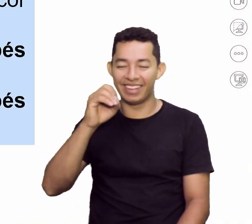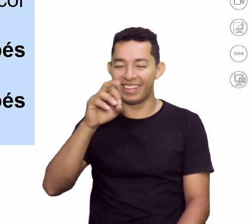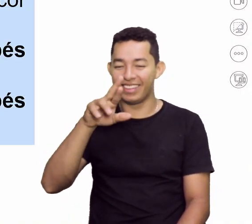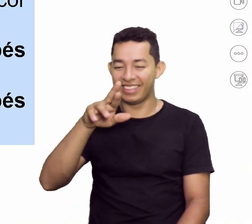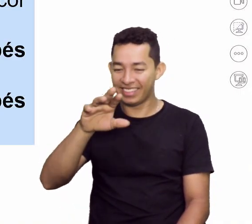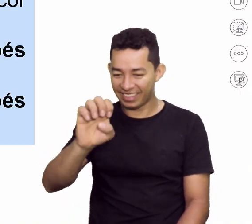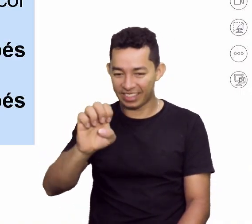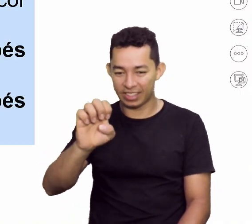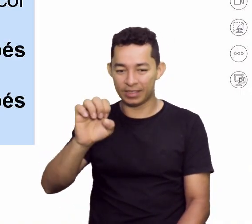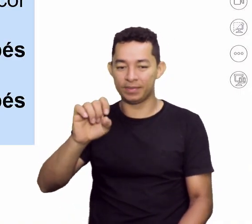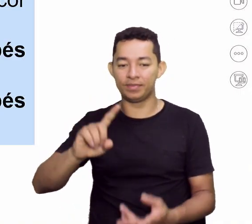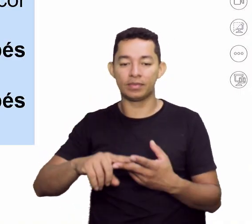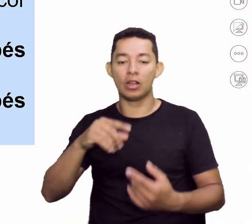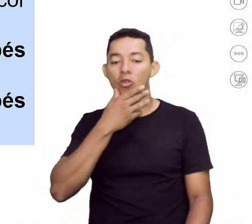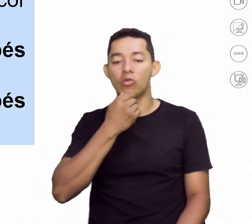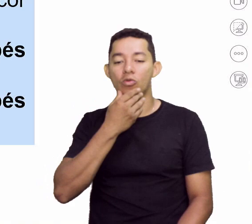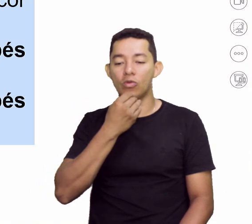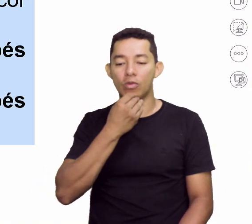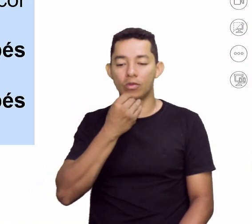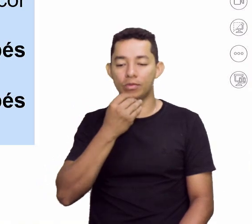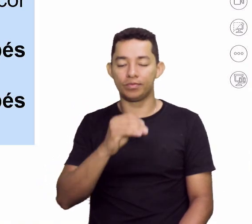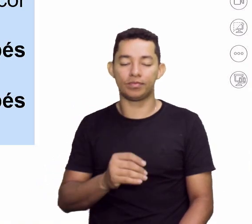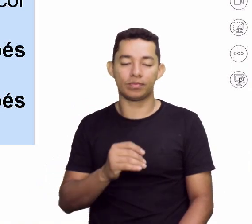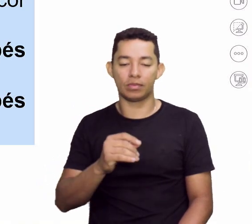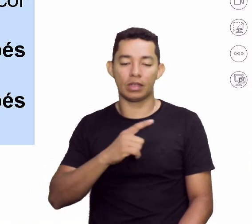ocre. E os homens têm uma cor